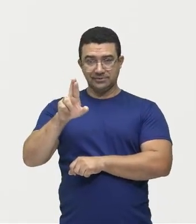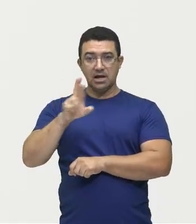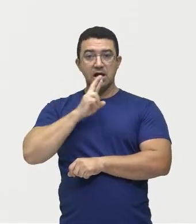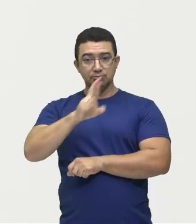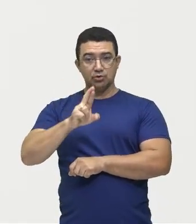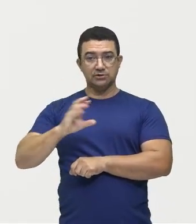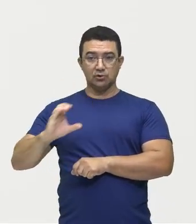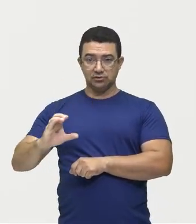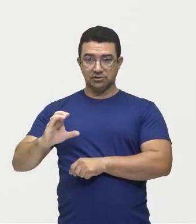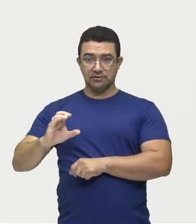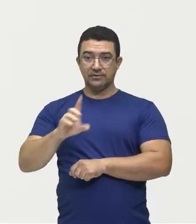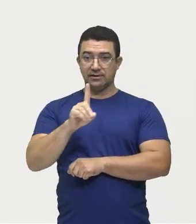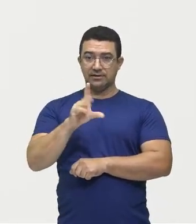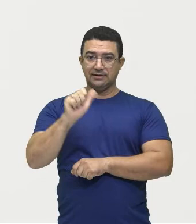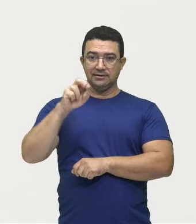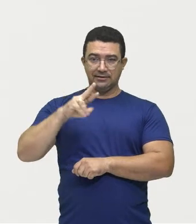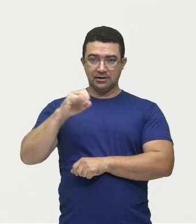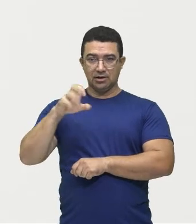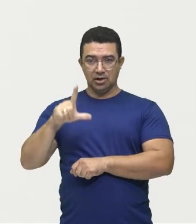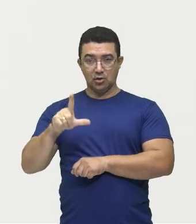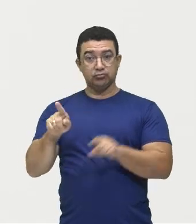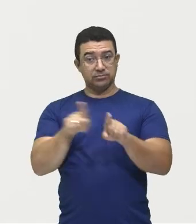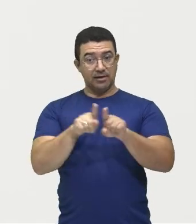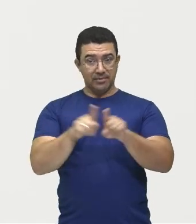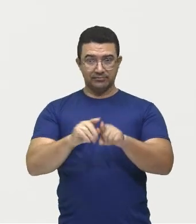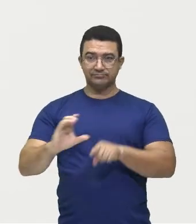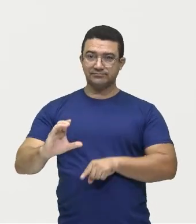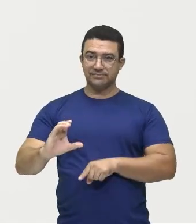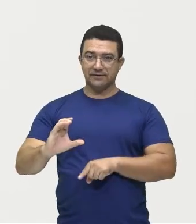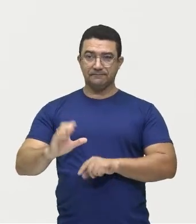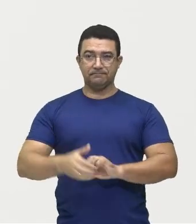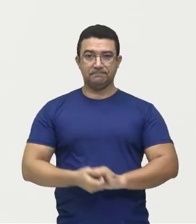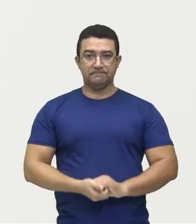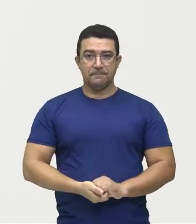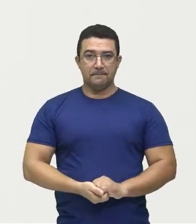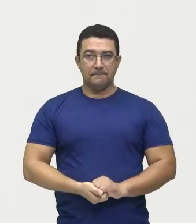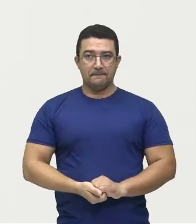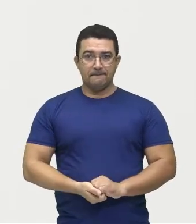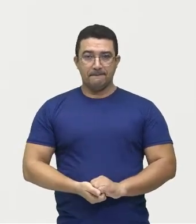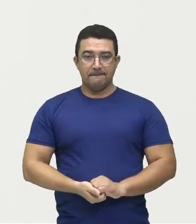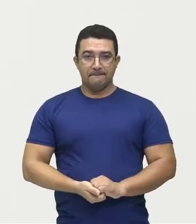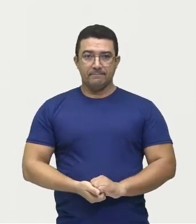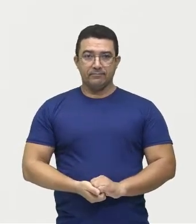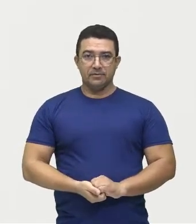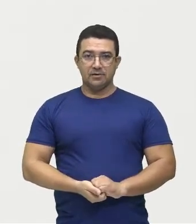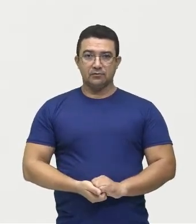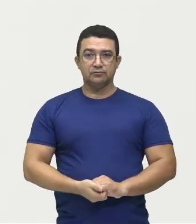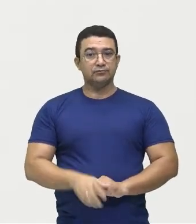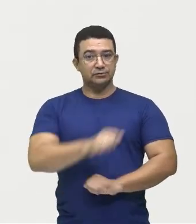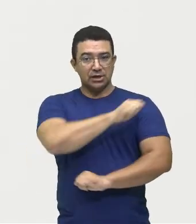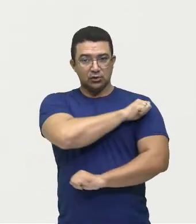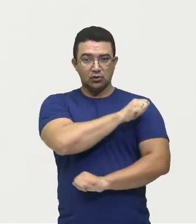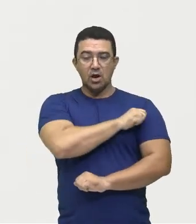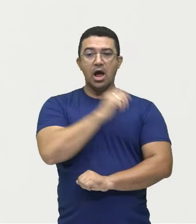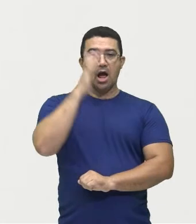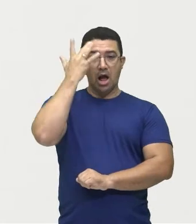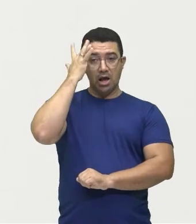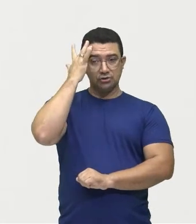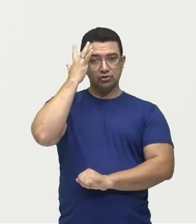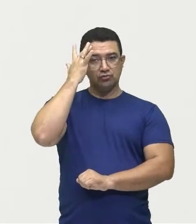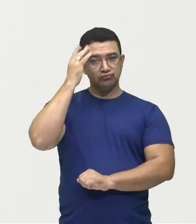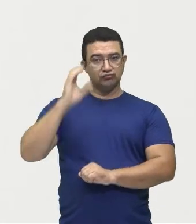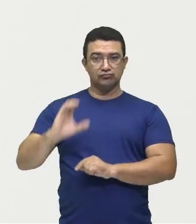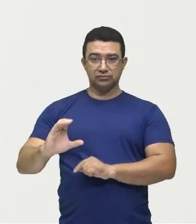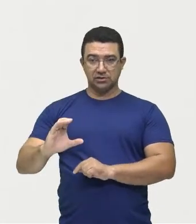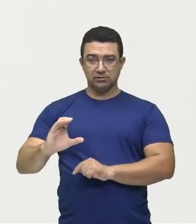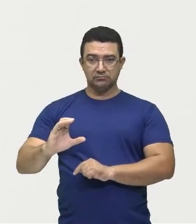letra C, aí o Daniel também colocou a letra C, né? Então, segundo os nossos colegas, é a letra C o